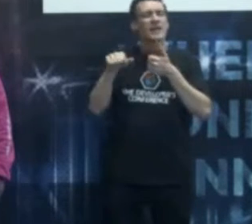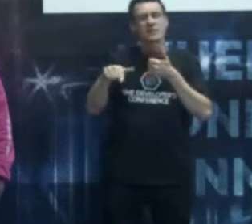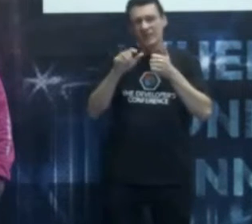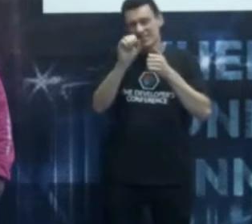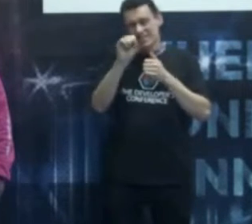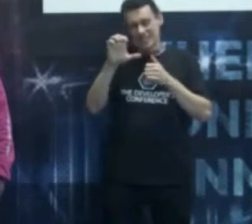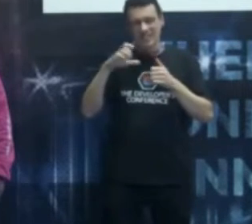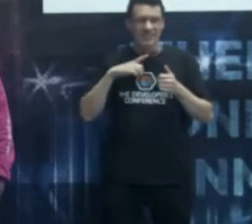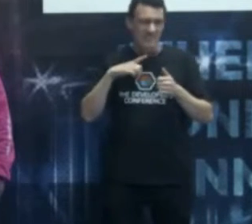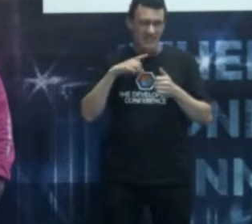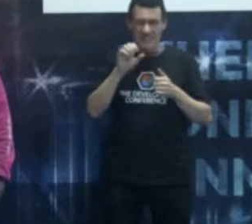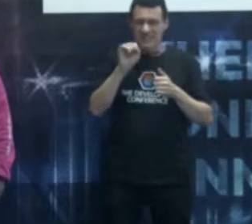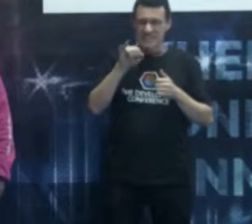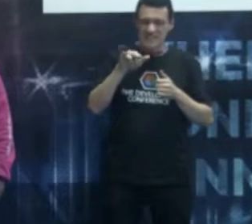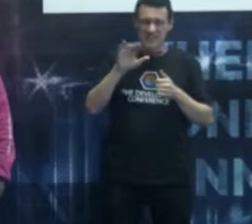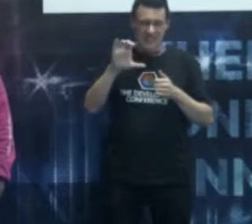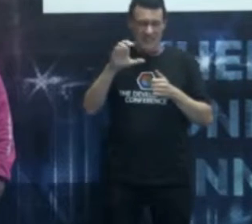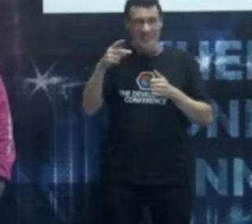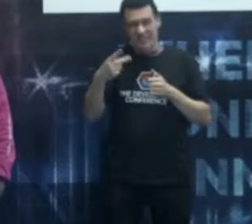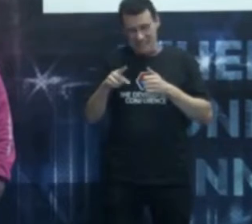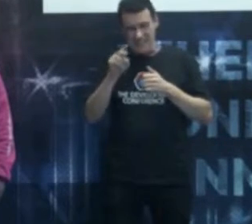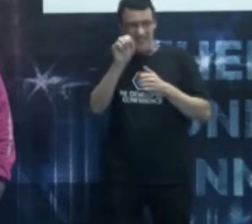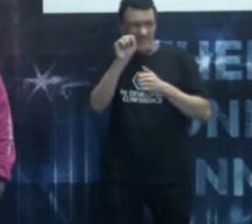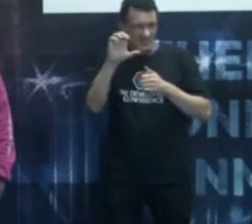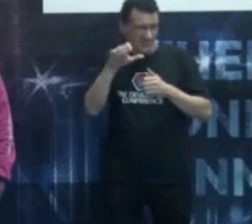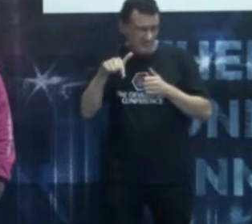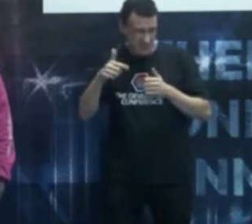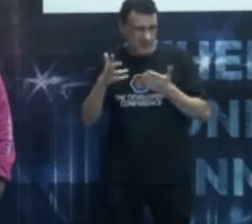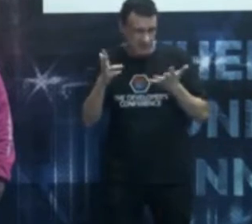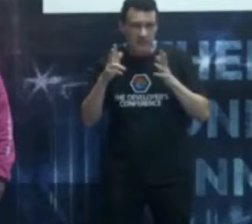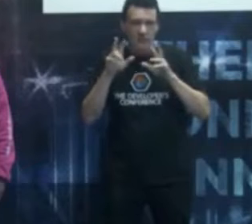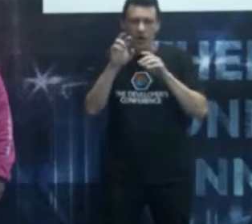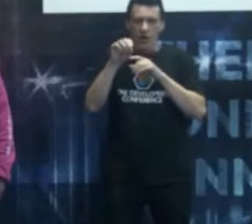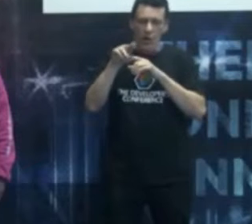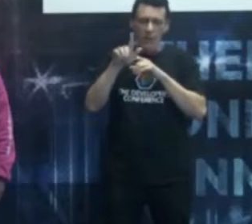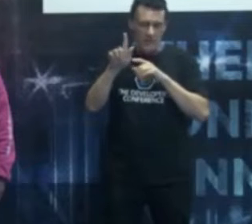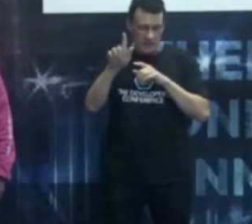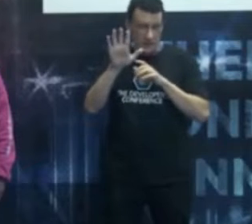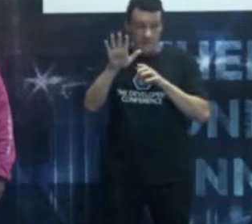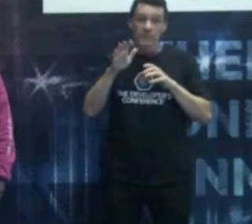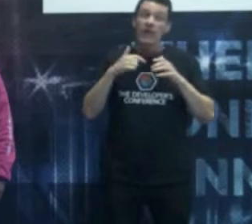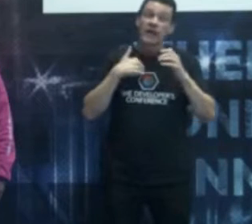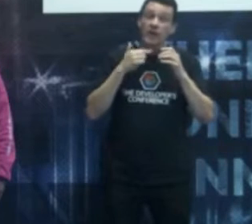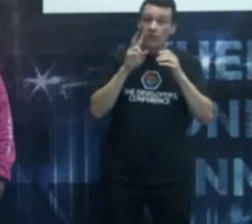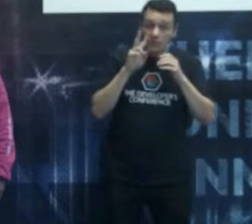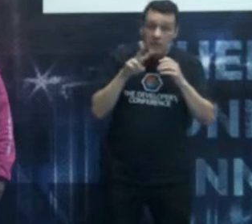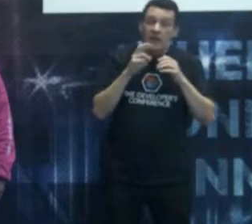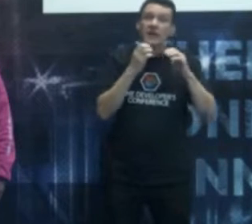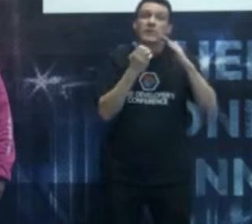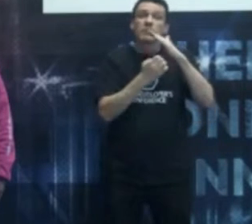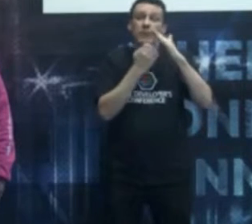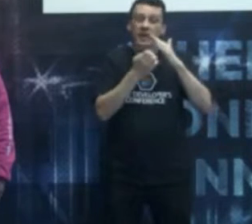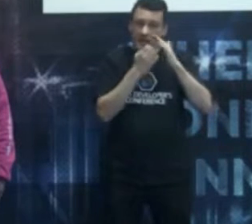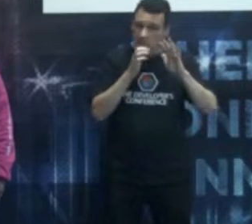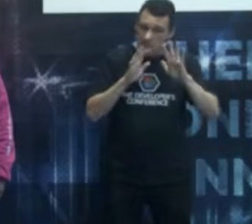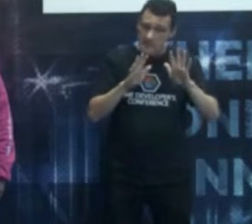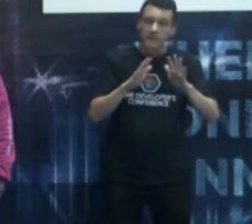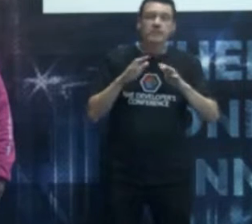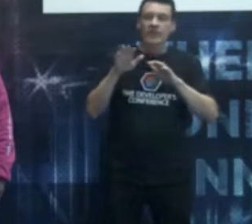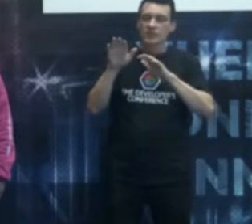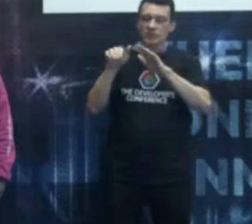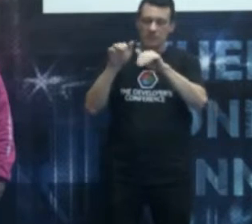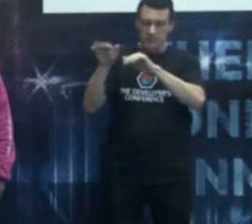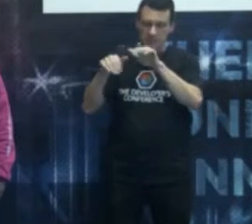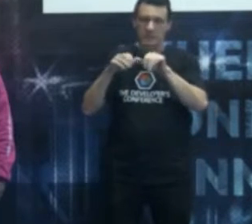aqui em Florianópolis, e quando eu comecei a ver que tinha empresa que contratava para ter no quadro de funcionários, mas as